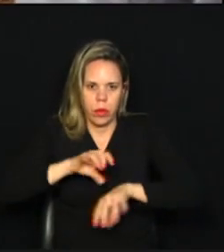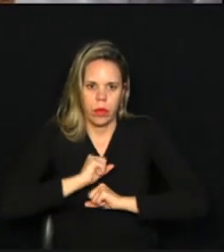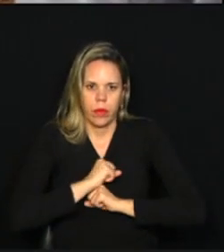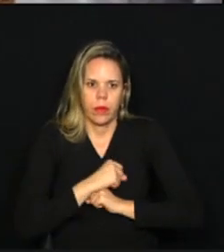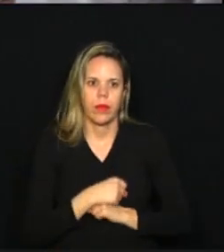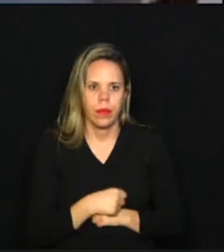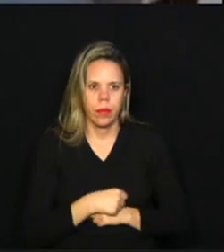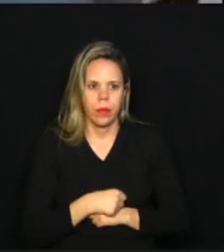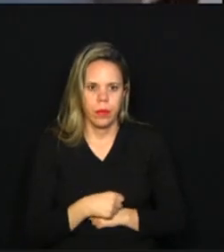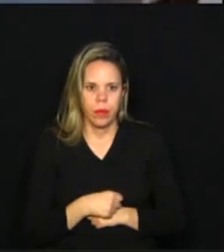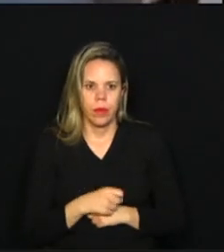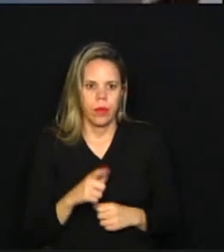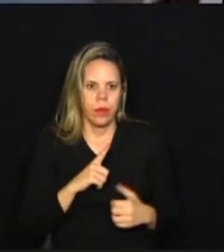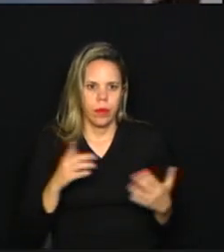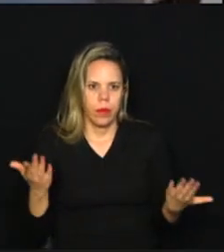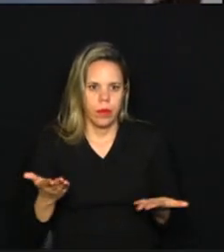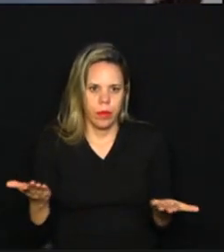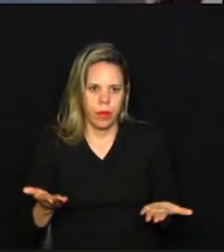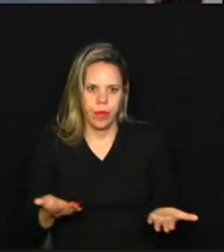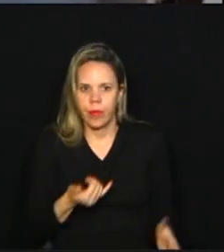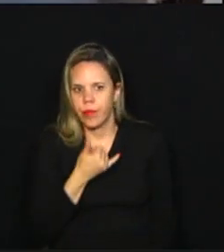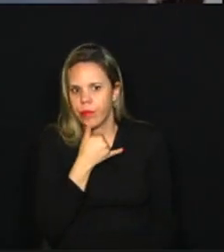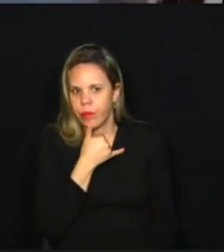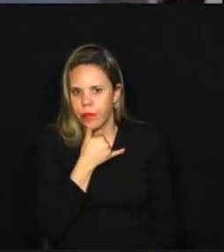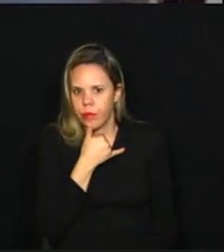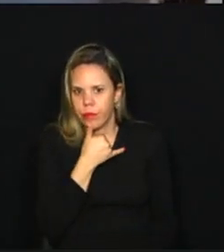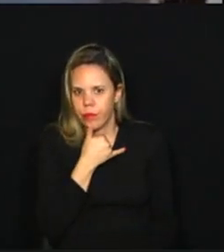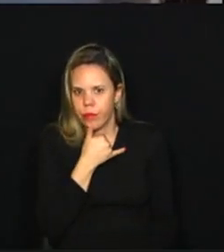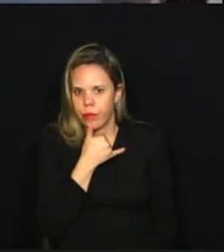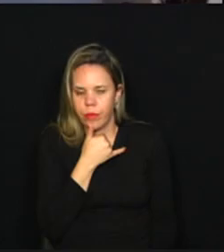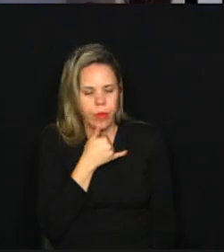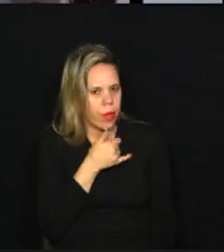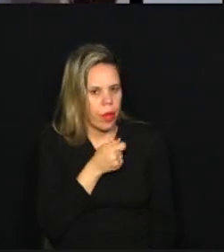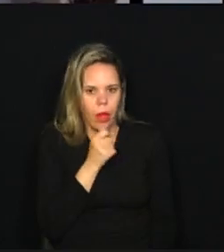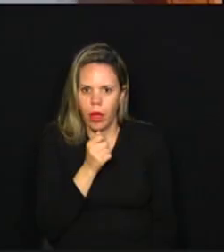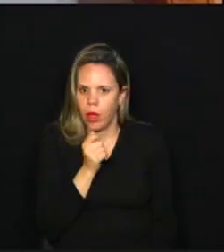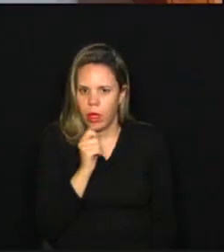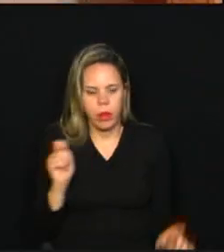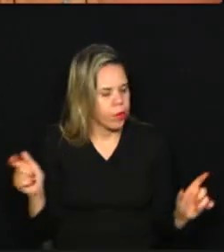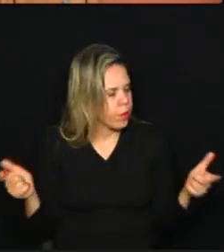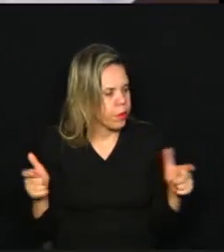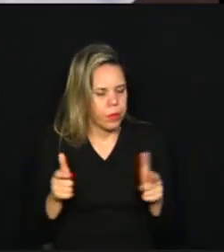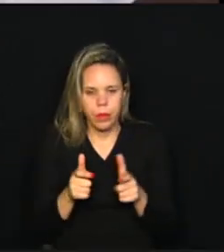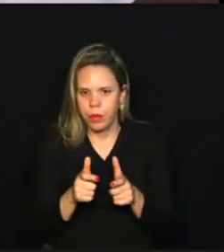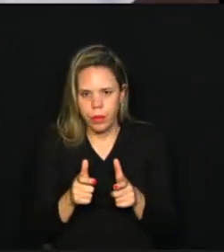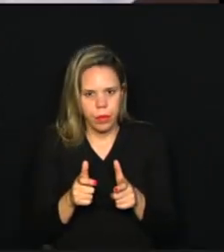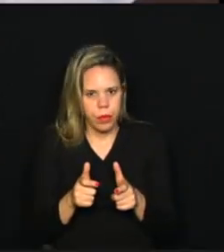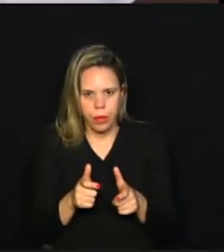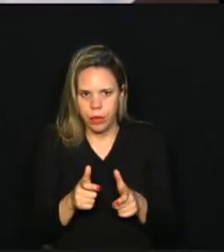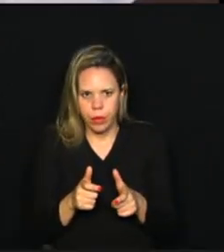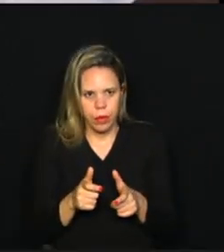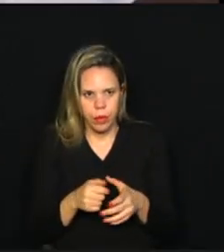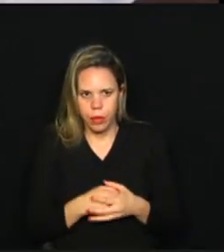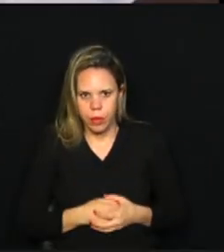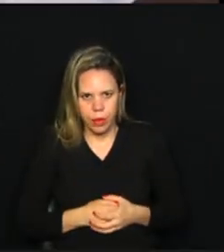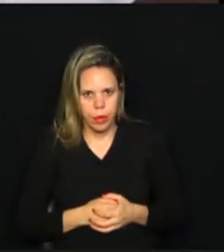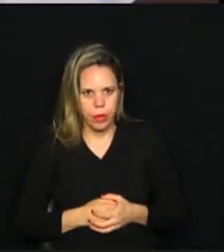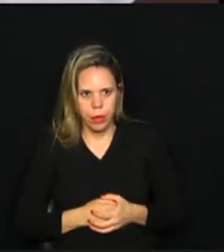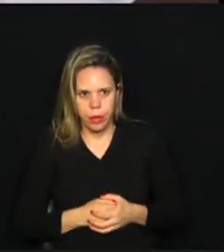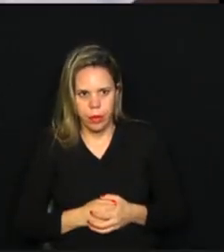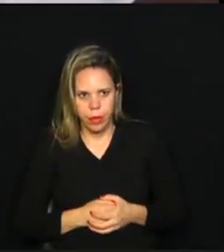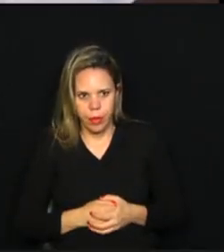gente tem hoje, né? Infelizmente, esses índices não estão caindo na cidade, né? E a gente